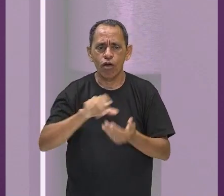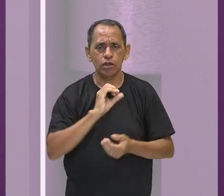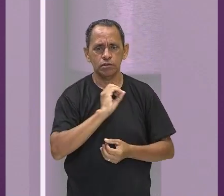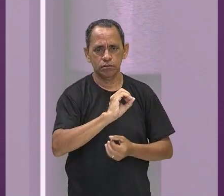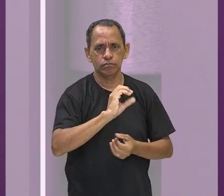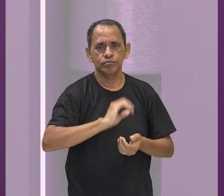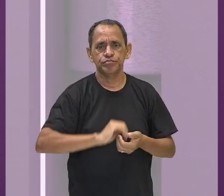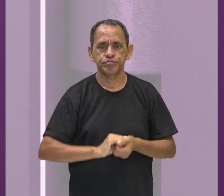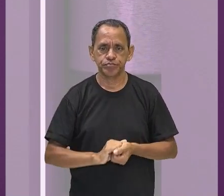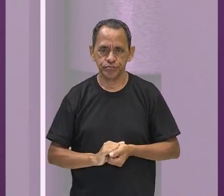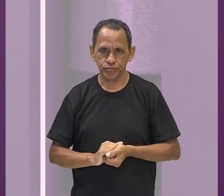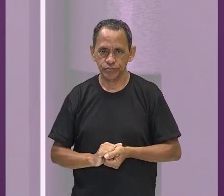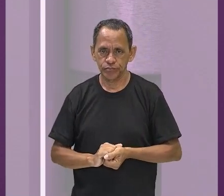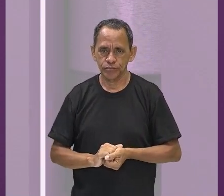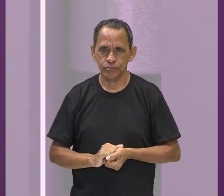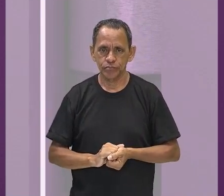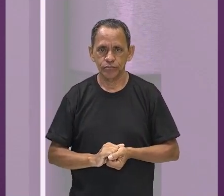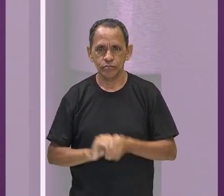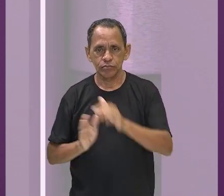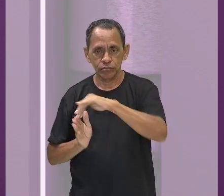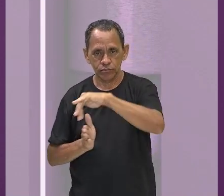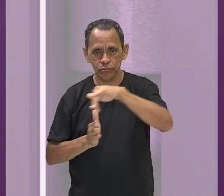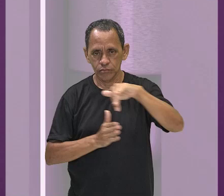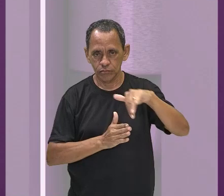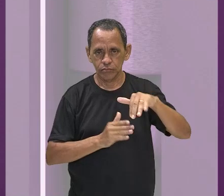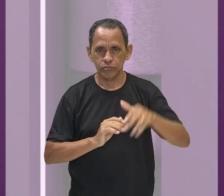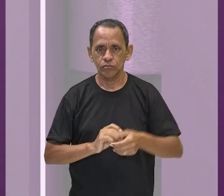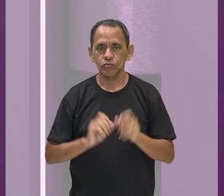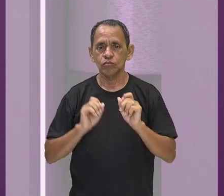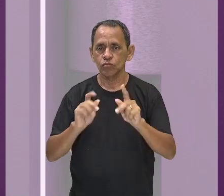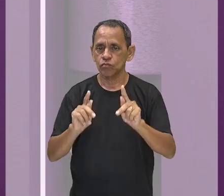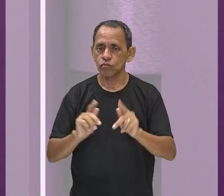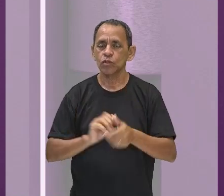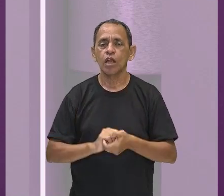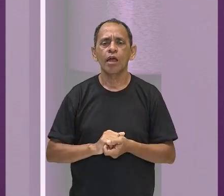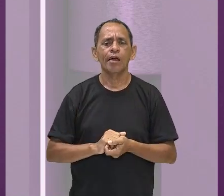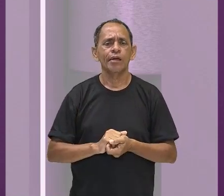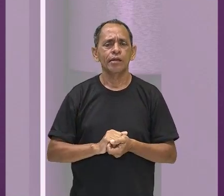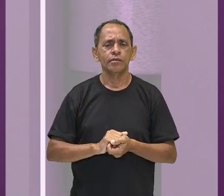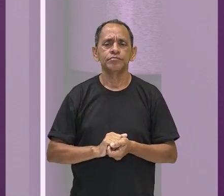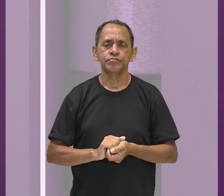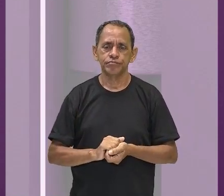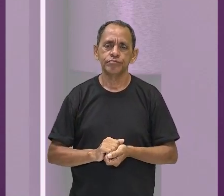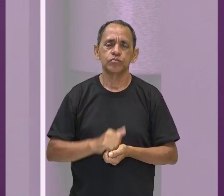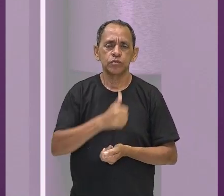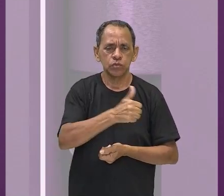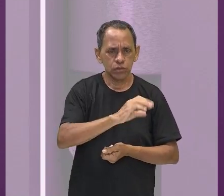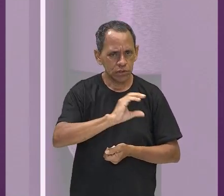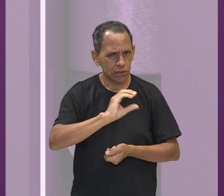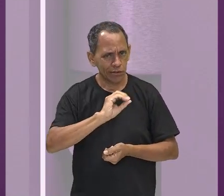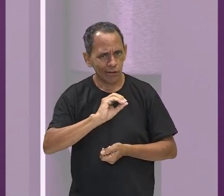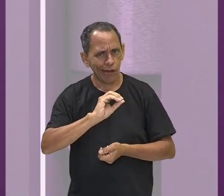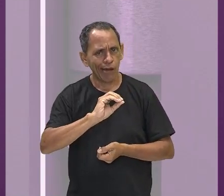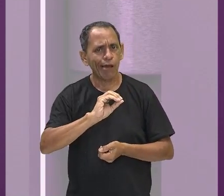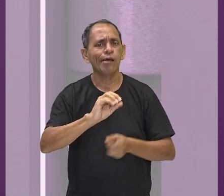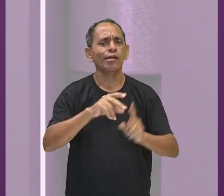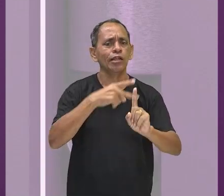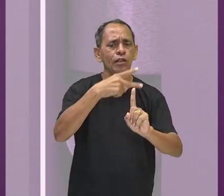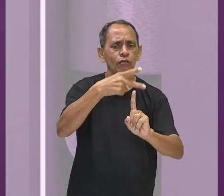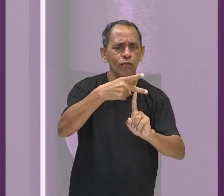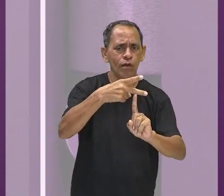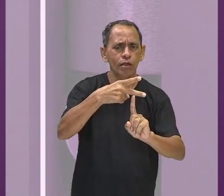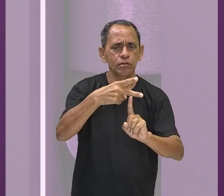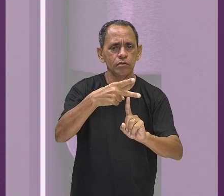base 10. E a gente pode passar ela para uma potência com a base 10, que é o 10 elevado ao número de zeros que tem no meu